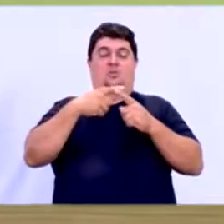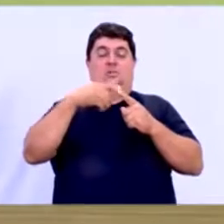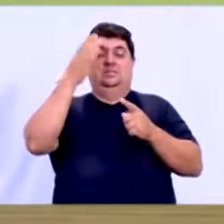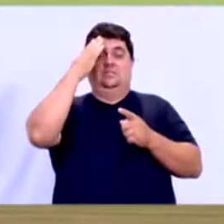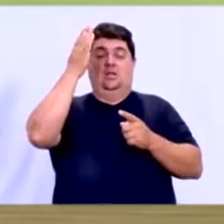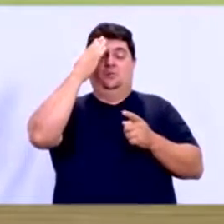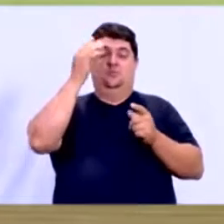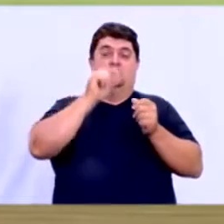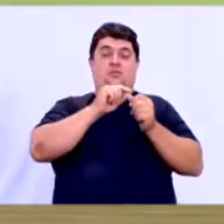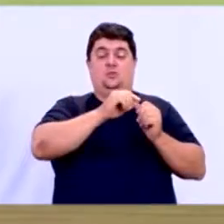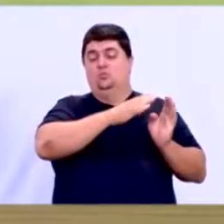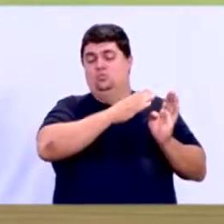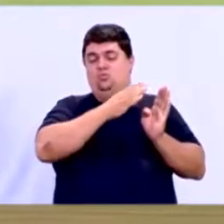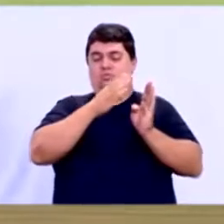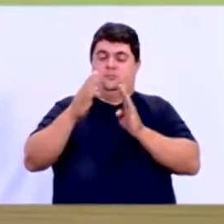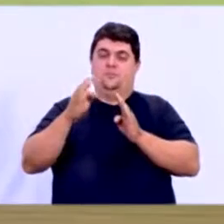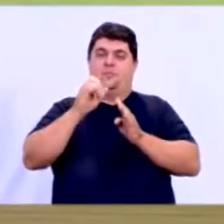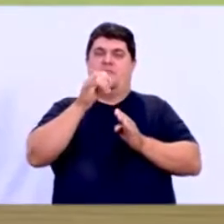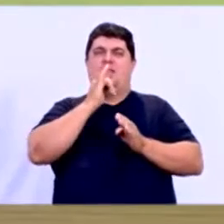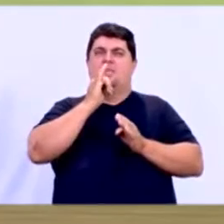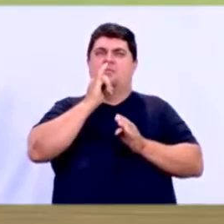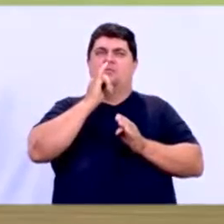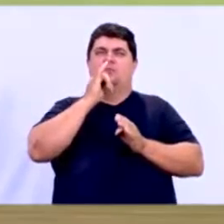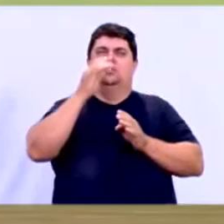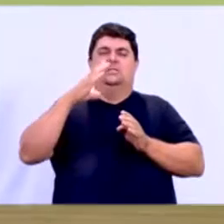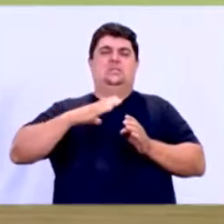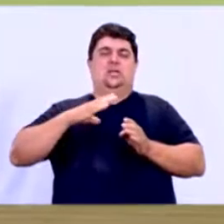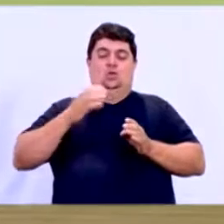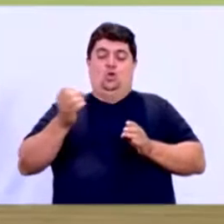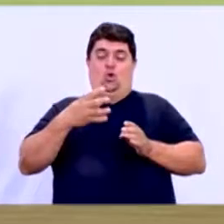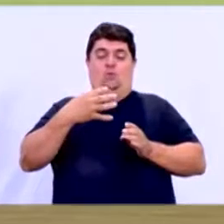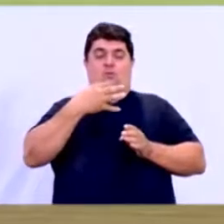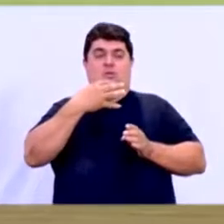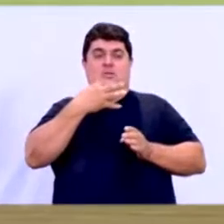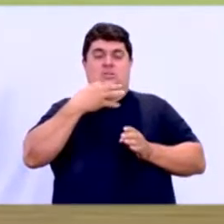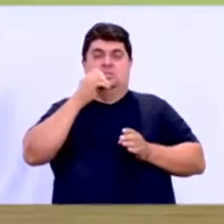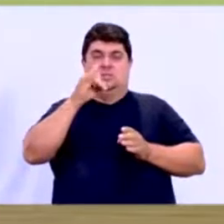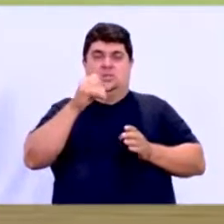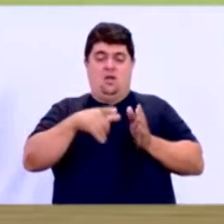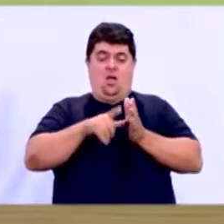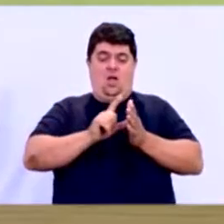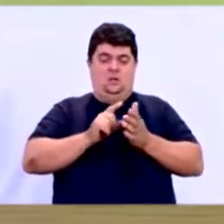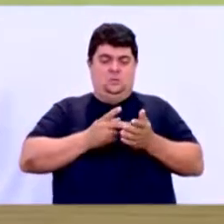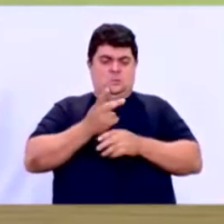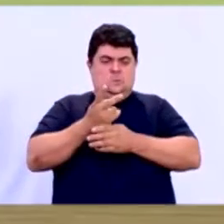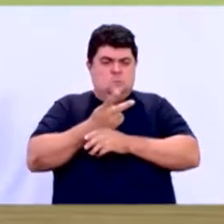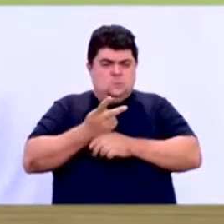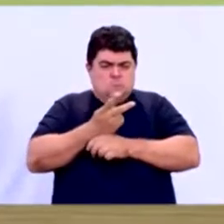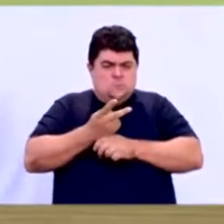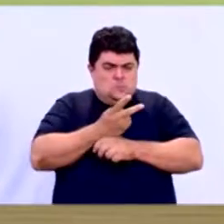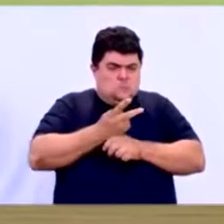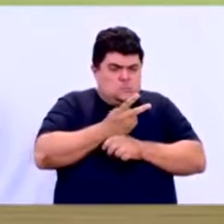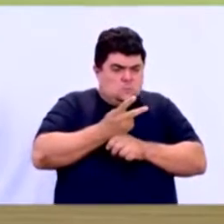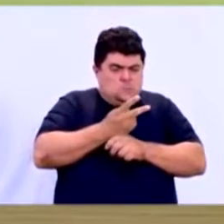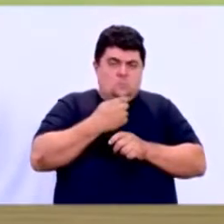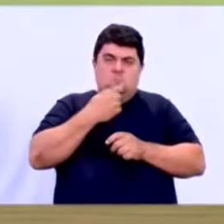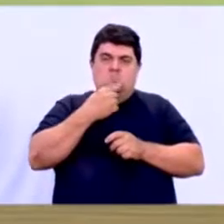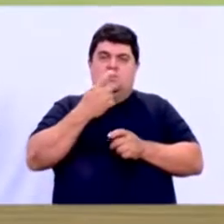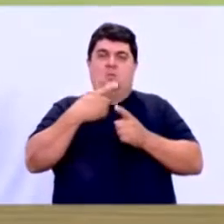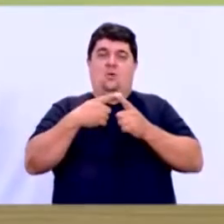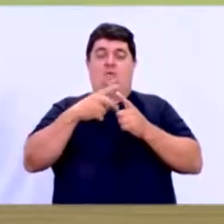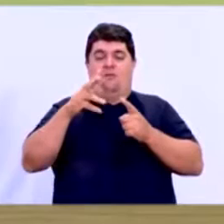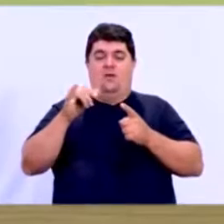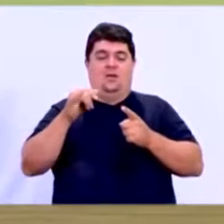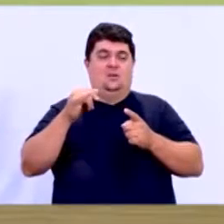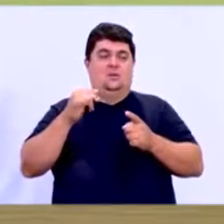Se você for viajar para um ponto turístico, você não verificar quais são as atrações que você tem para visitar, você vai acabar perdendo grandes momentos. E